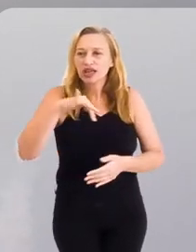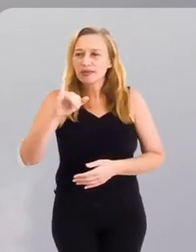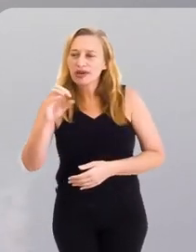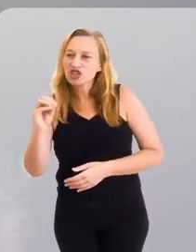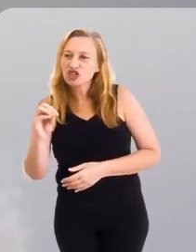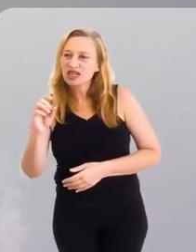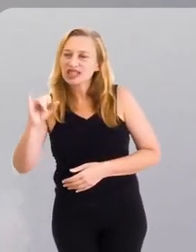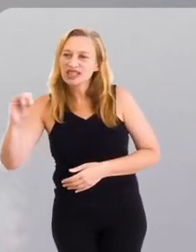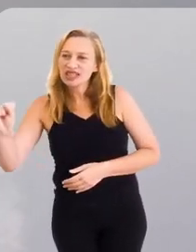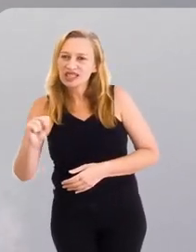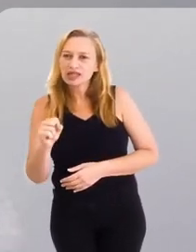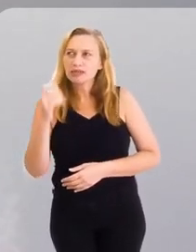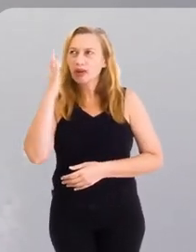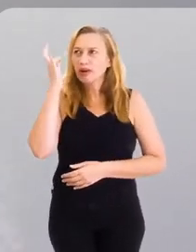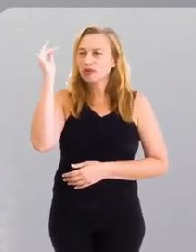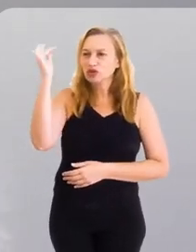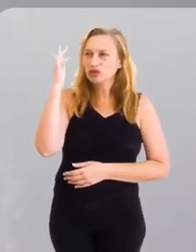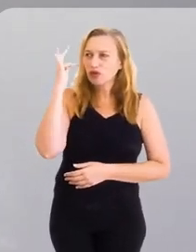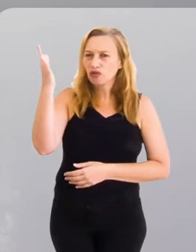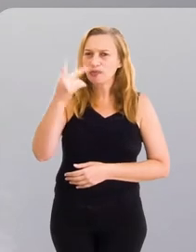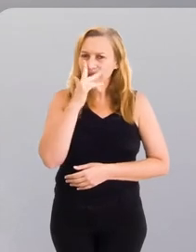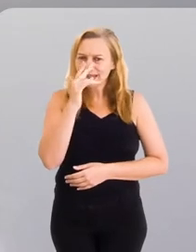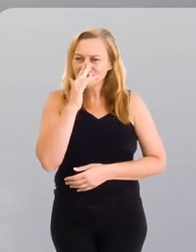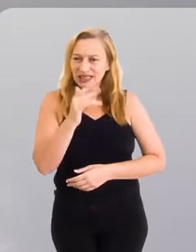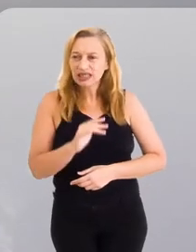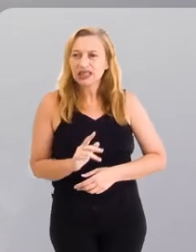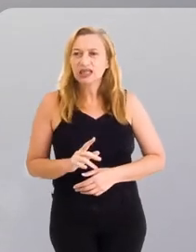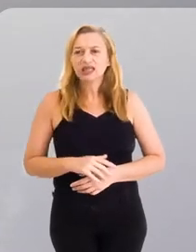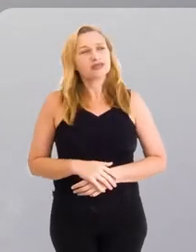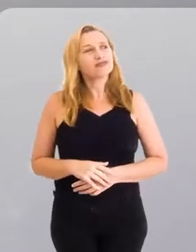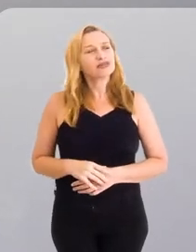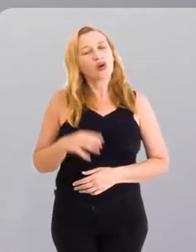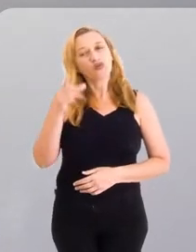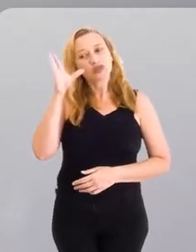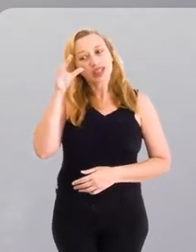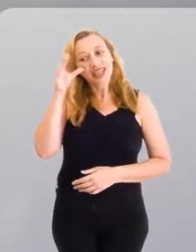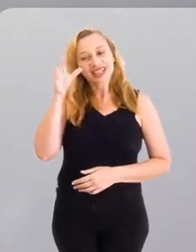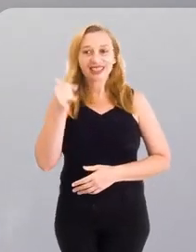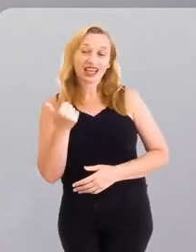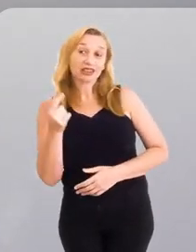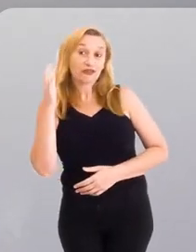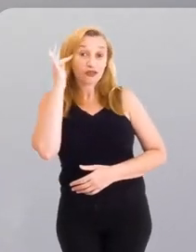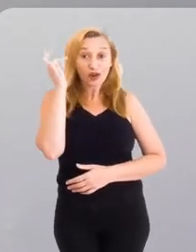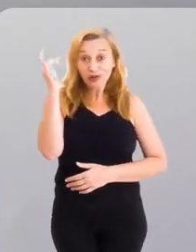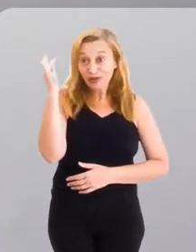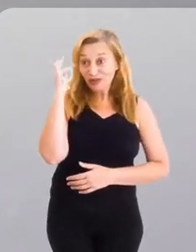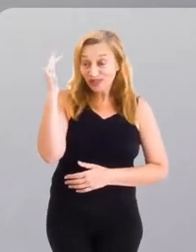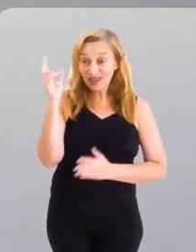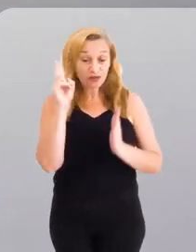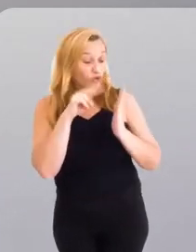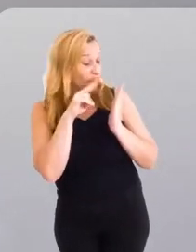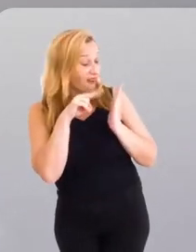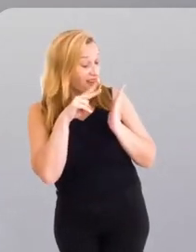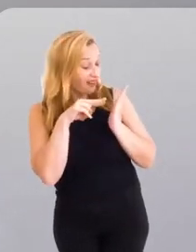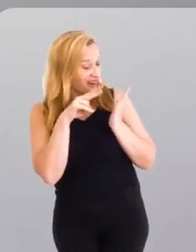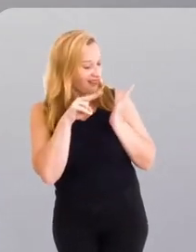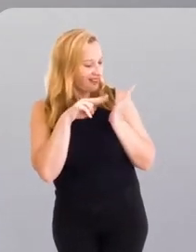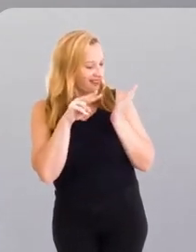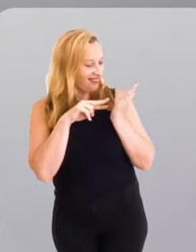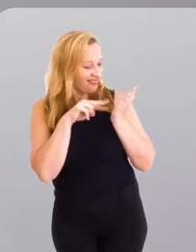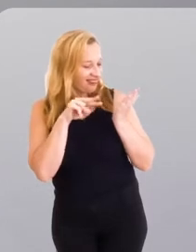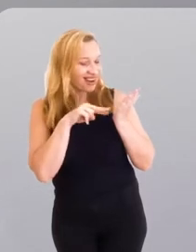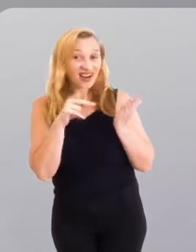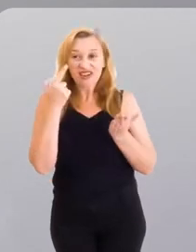que Machado de Assis lembrava muito um filósofo, parecia um filósofo. Aí eu fui me interessar sobre alguma coisa de filosofia, fui ler